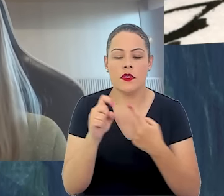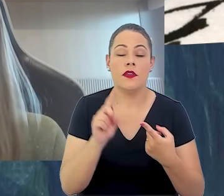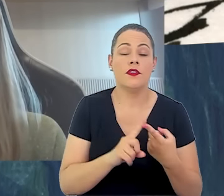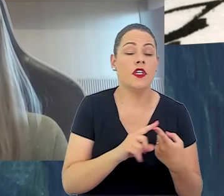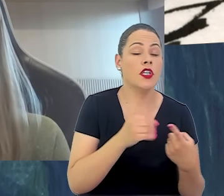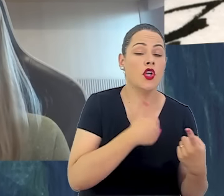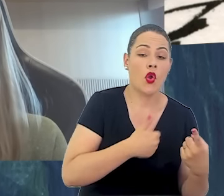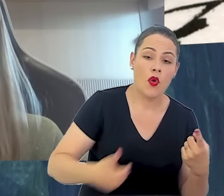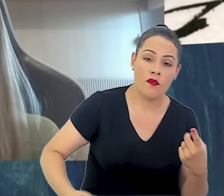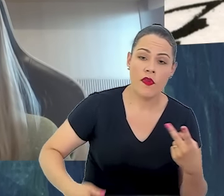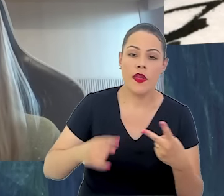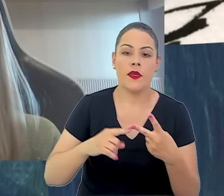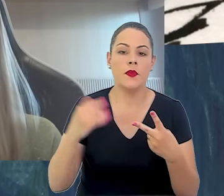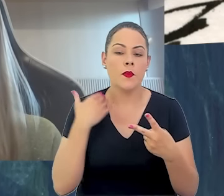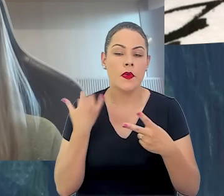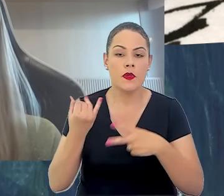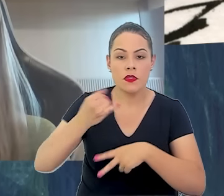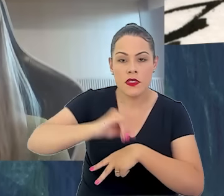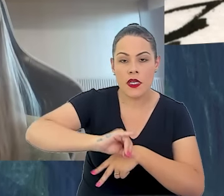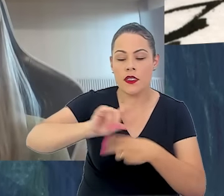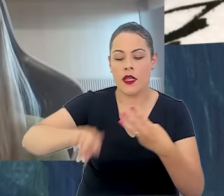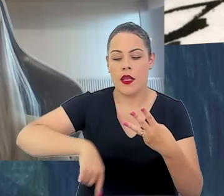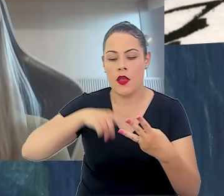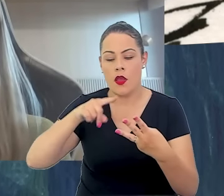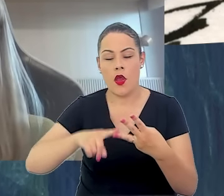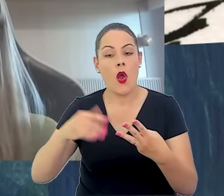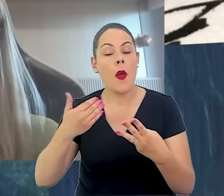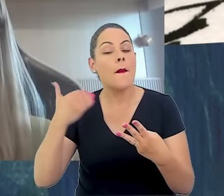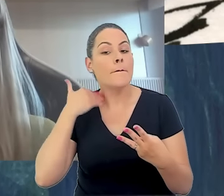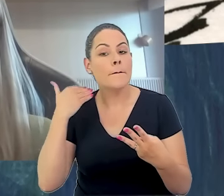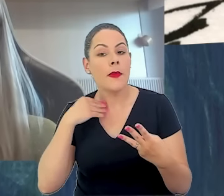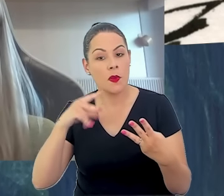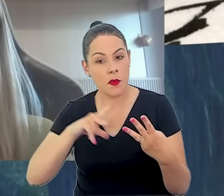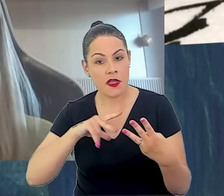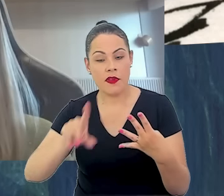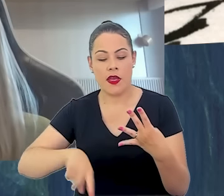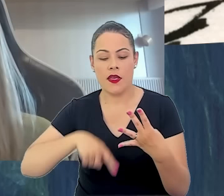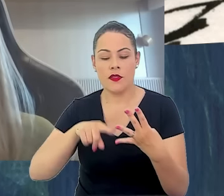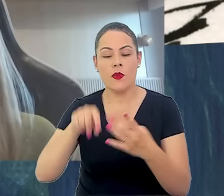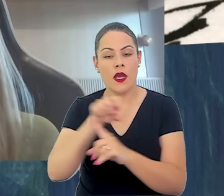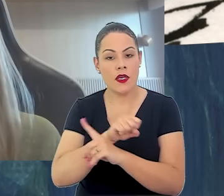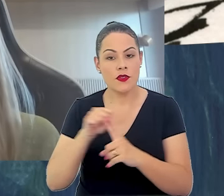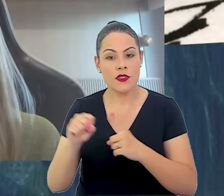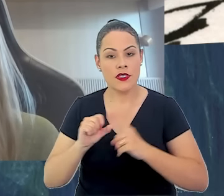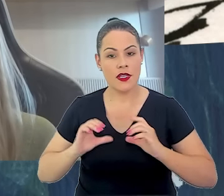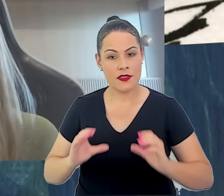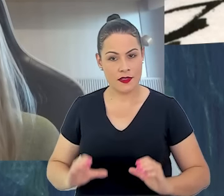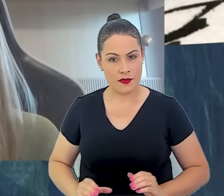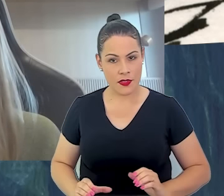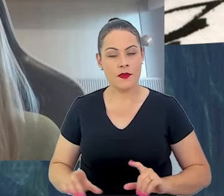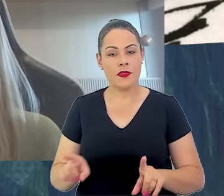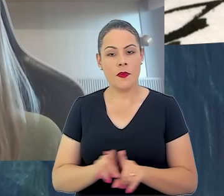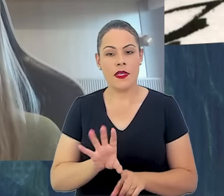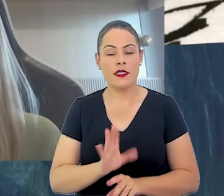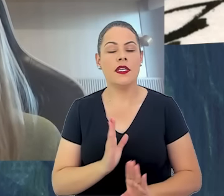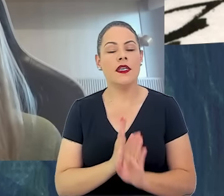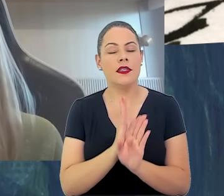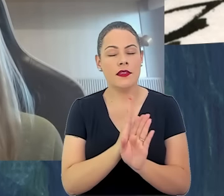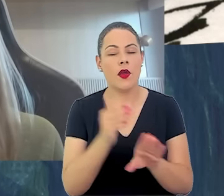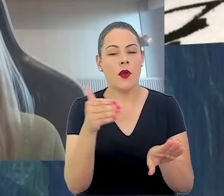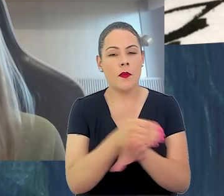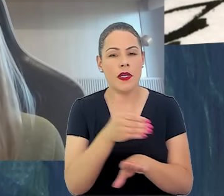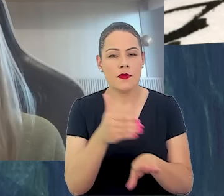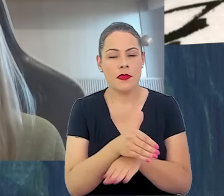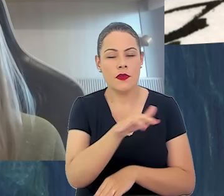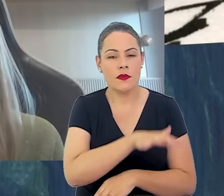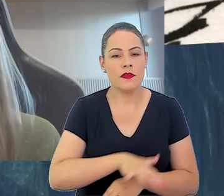bancos centrais, setor privado, a sociedade civil. Mas a participação, em particular, de bancos de